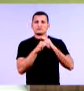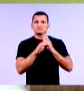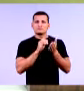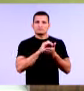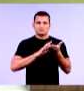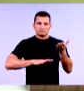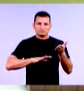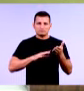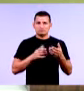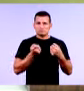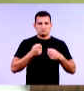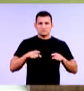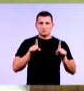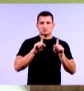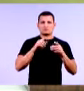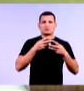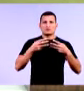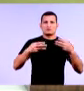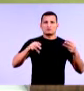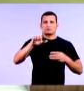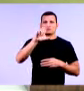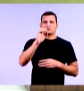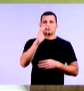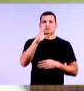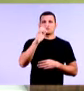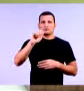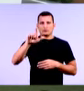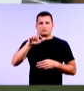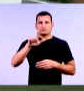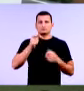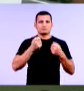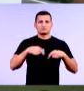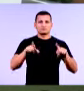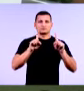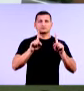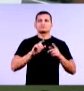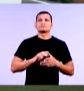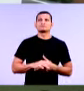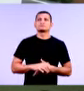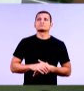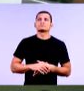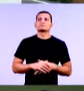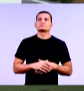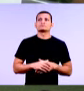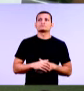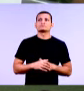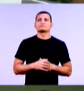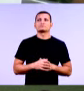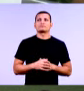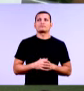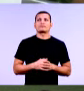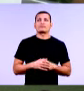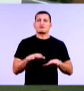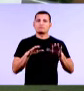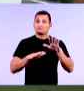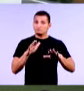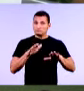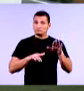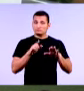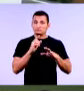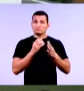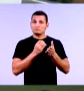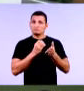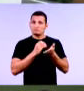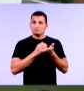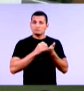local, correto? Seria correta essa afirmativa? Bem, depende. Você, para mandar uma mensagem,